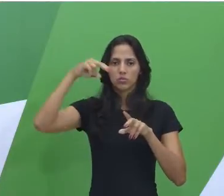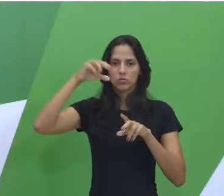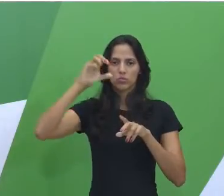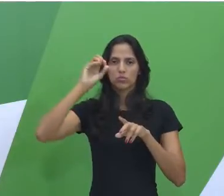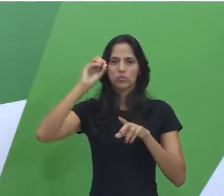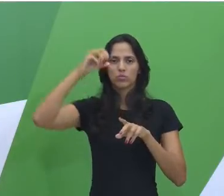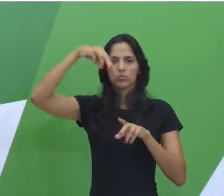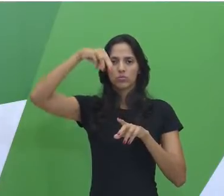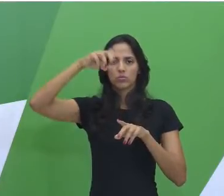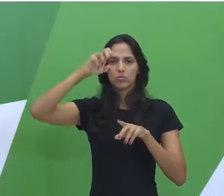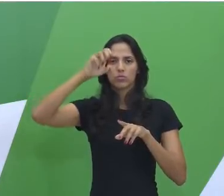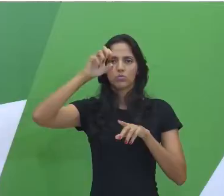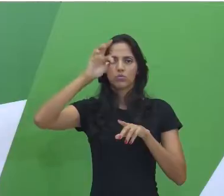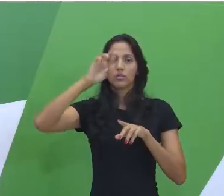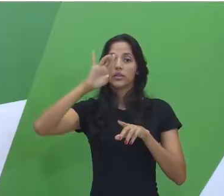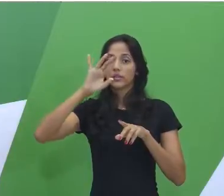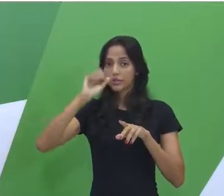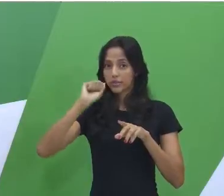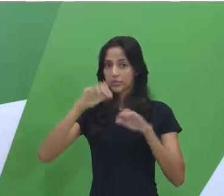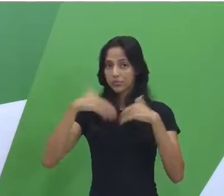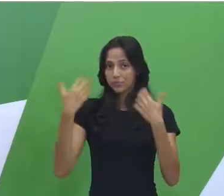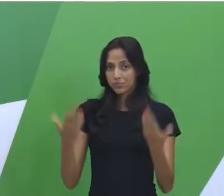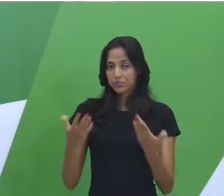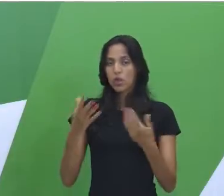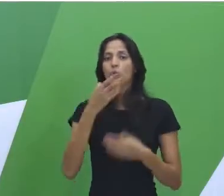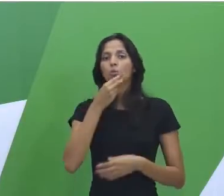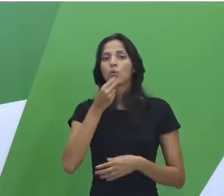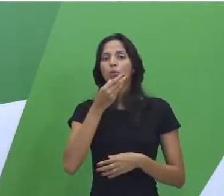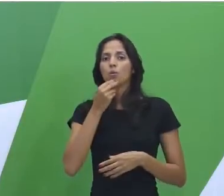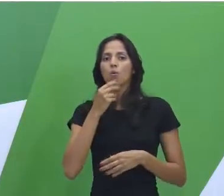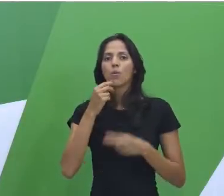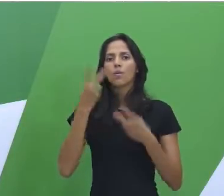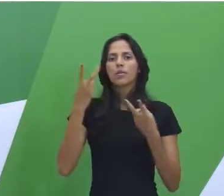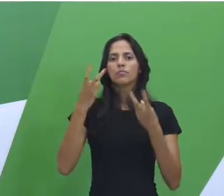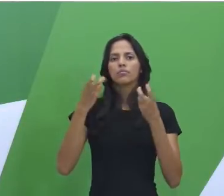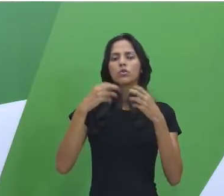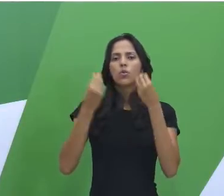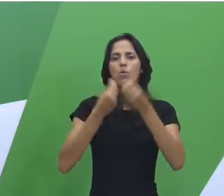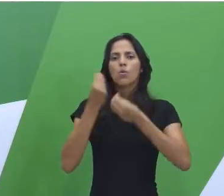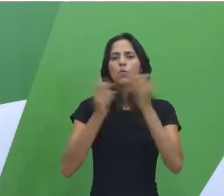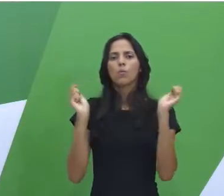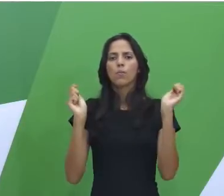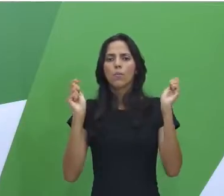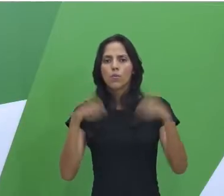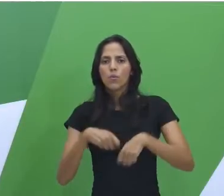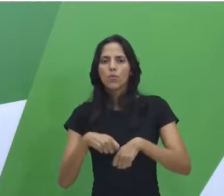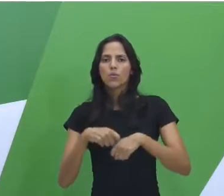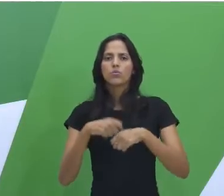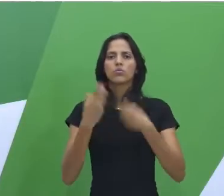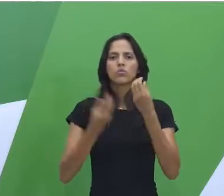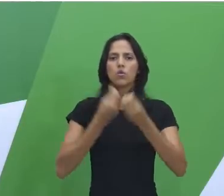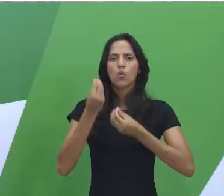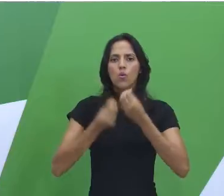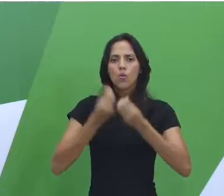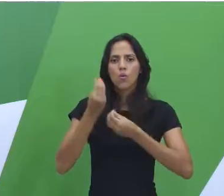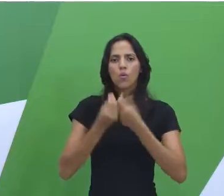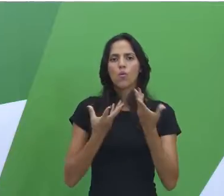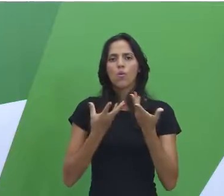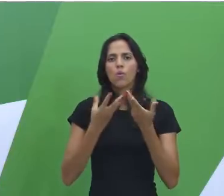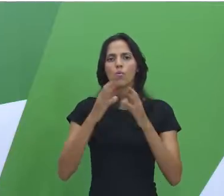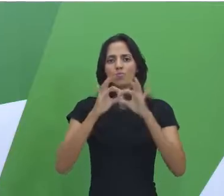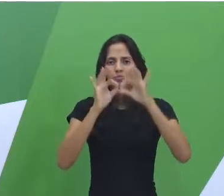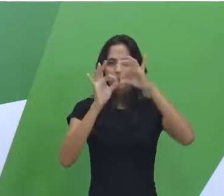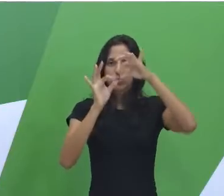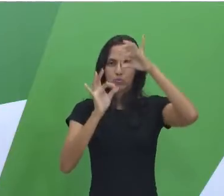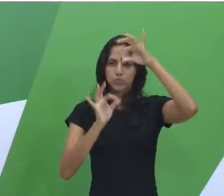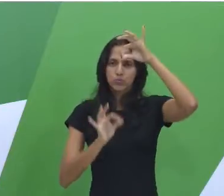que nós possamos simplesmente tratar com a